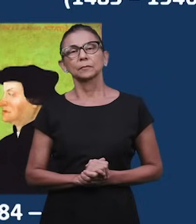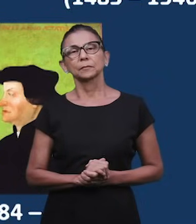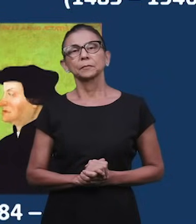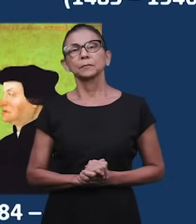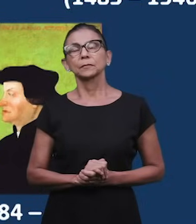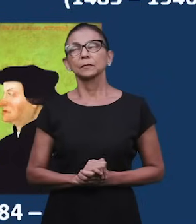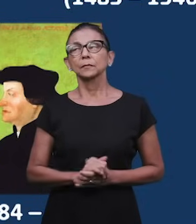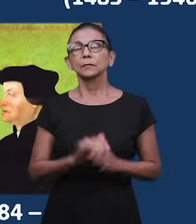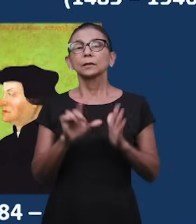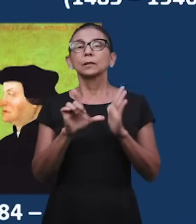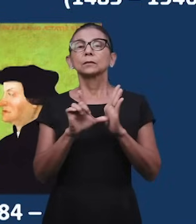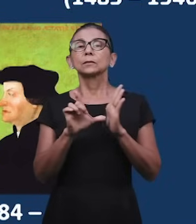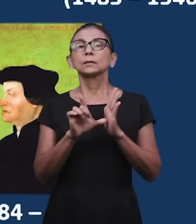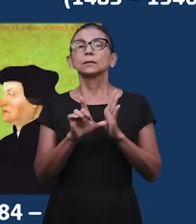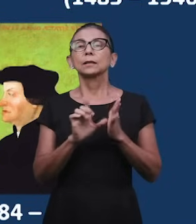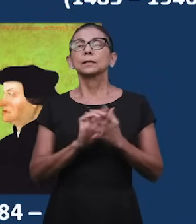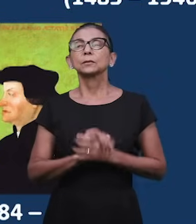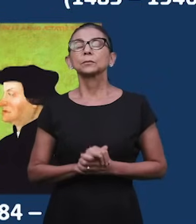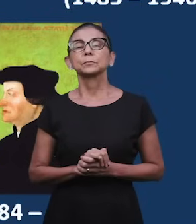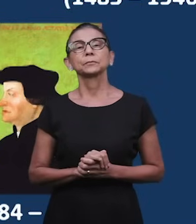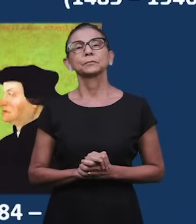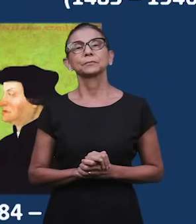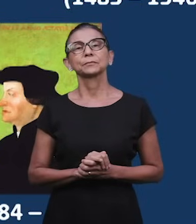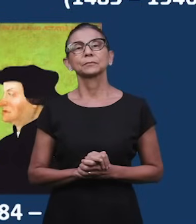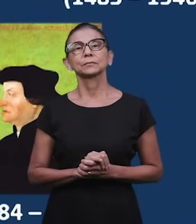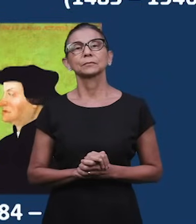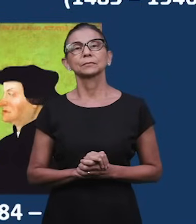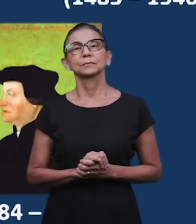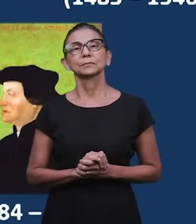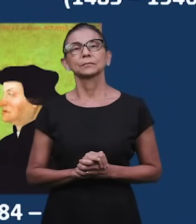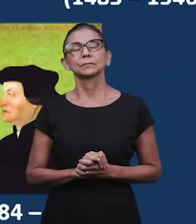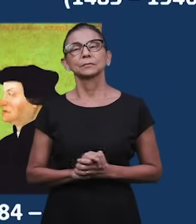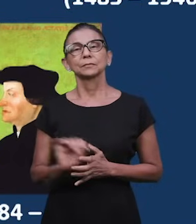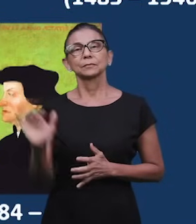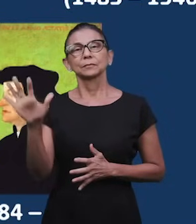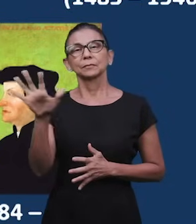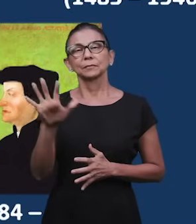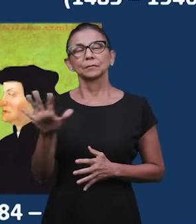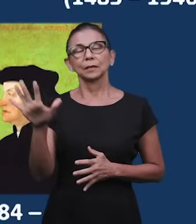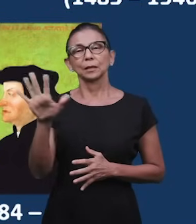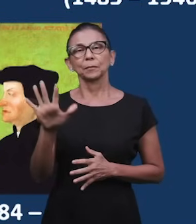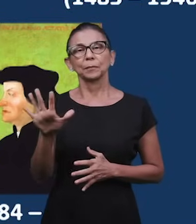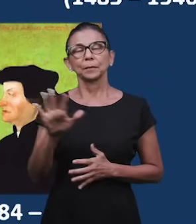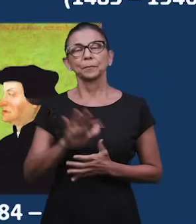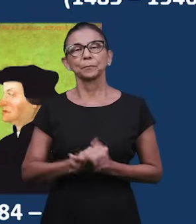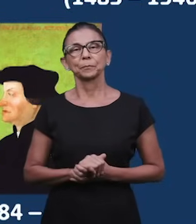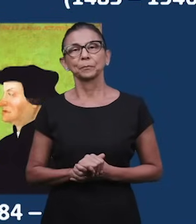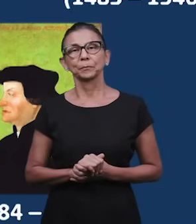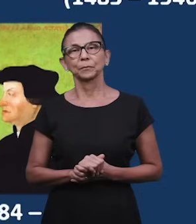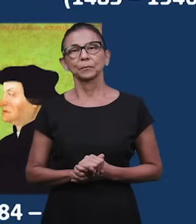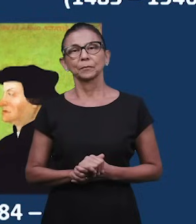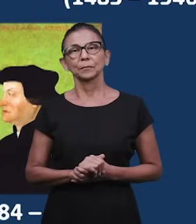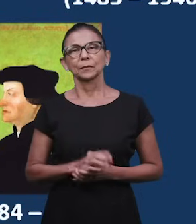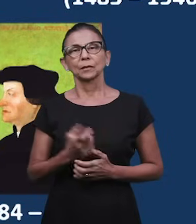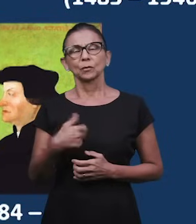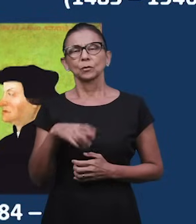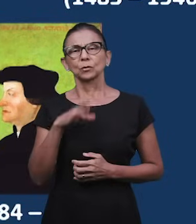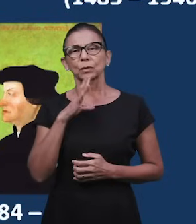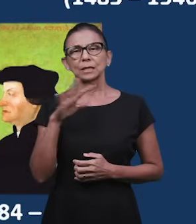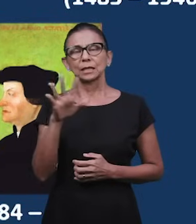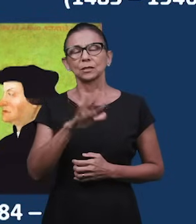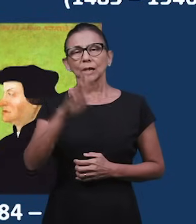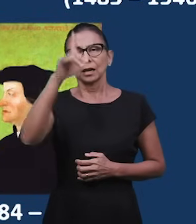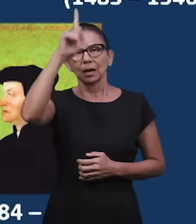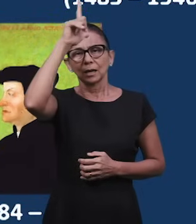ali apontando então para o mapa na região que hoje nós conhecemos como Alemanha, mas na